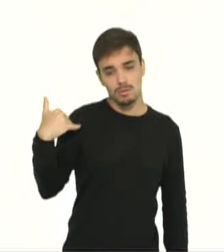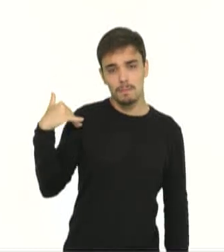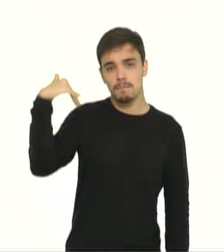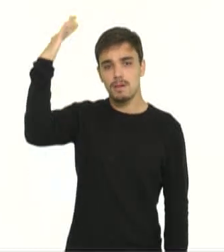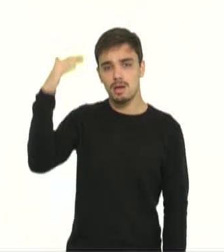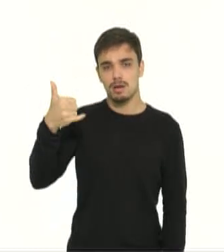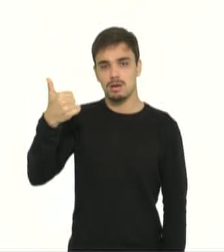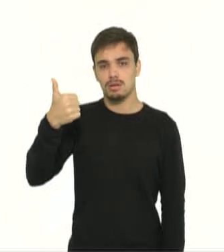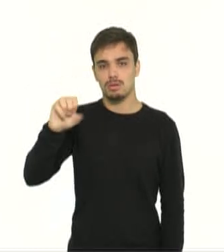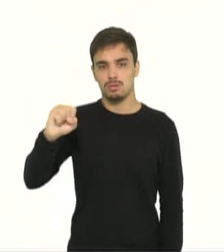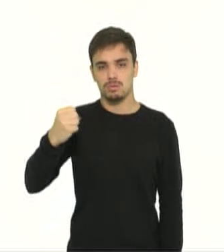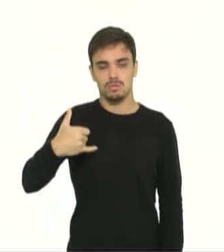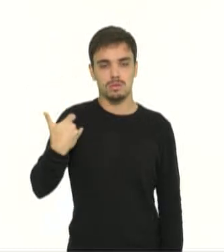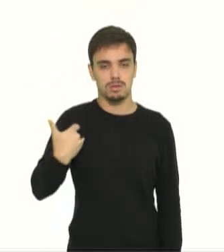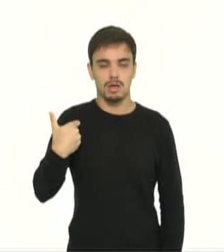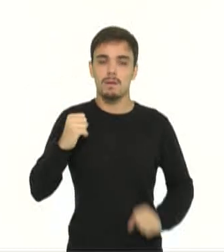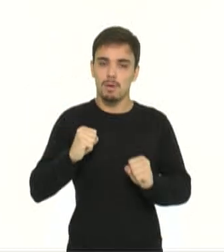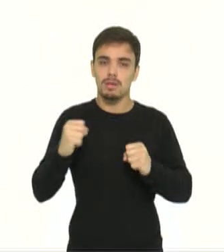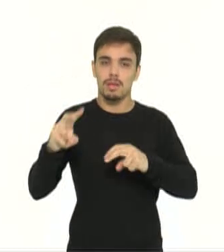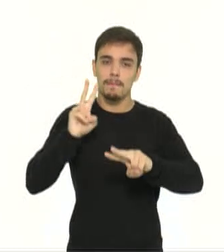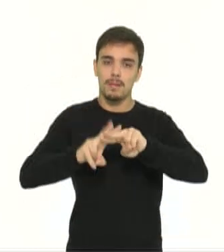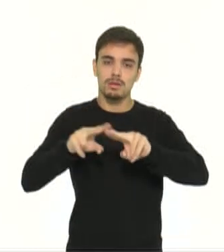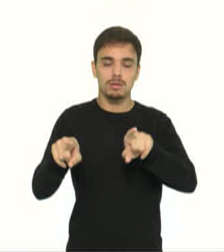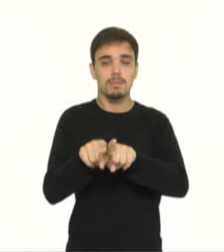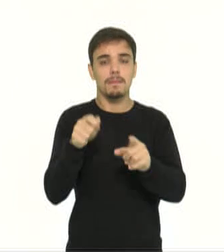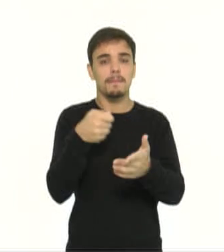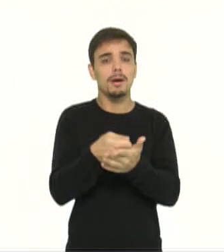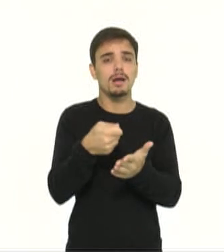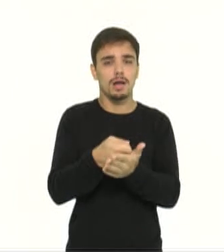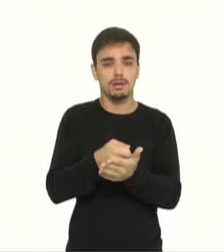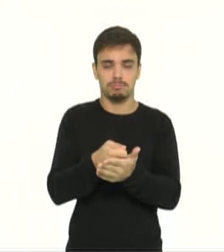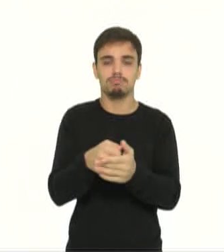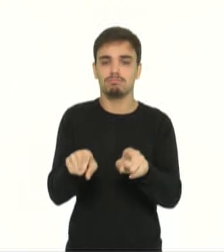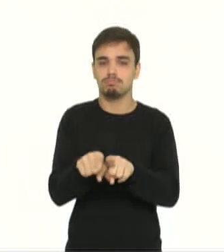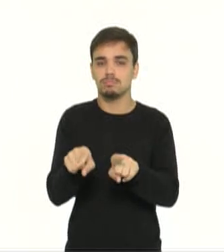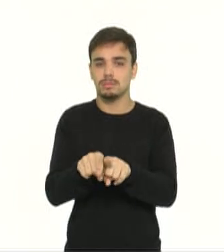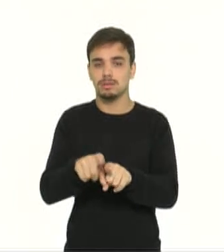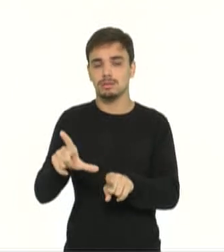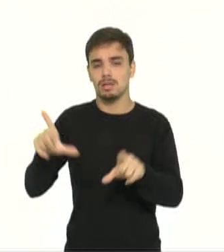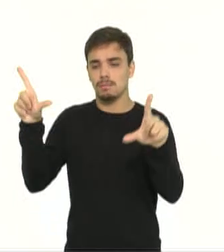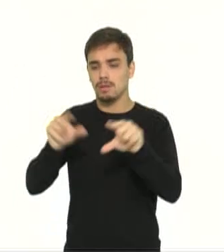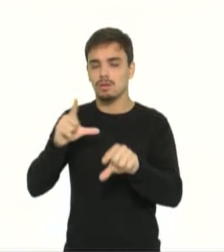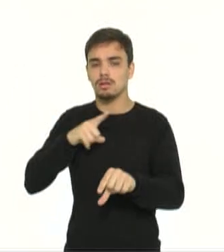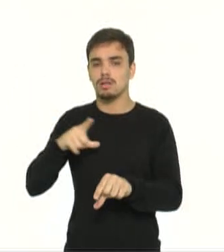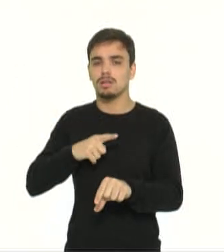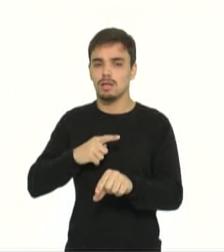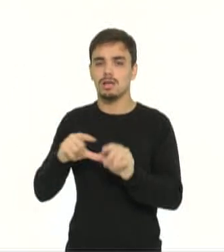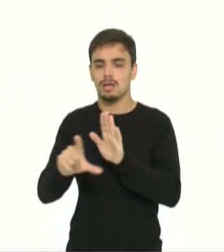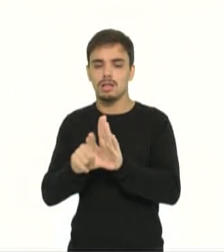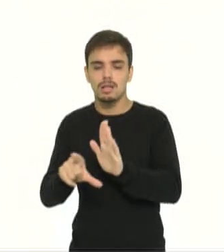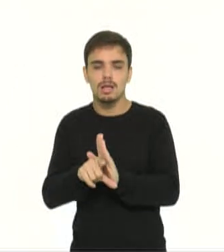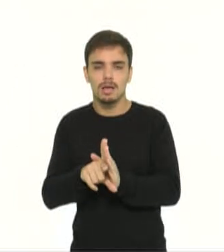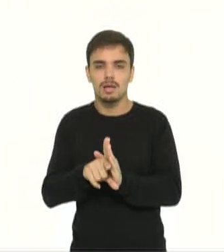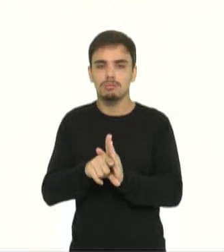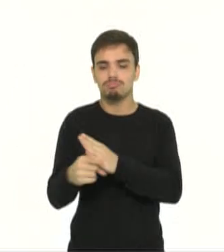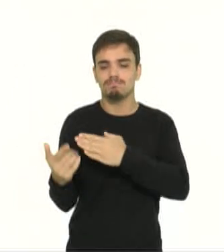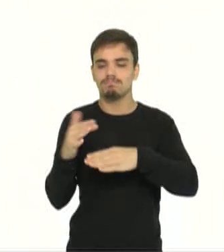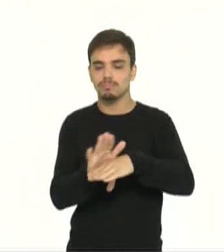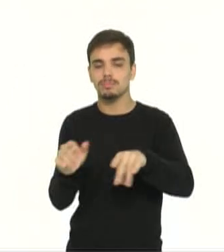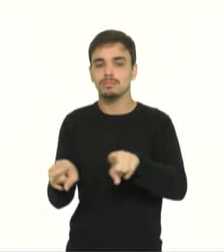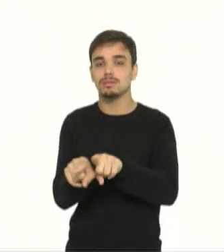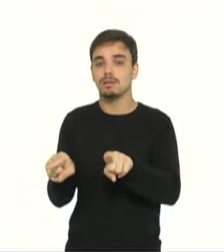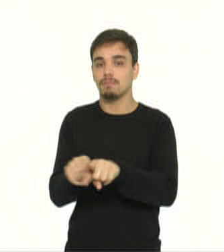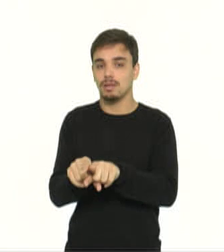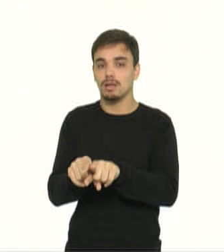ser preso e terá que pagar indenização. Se for menor, sofrerá sanções disciplinares estabelecidas por lei e os responsáveis pelo